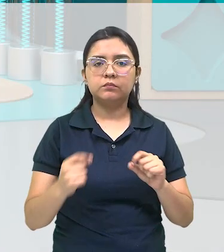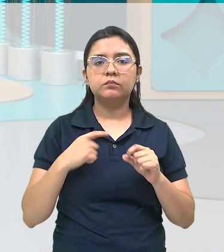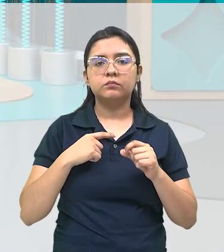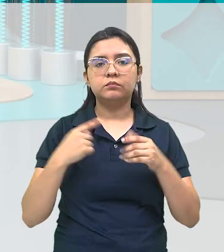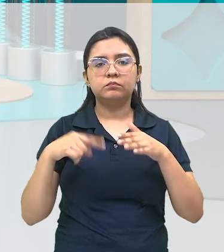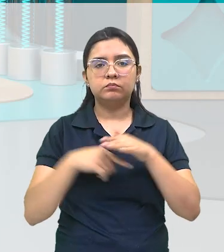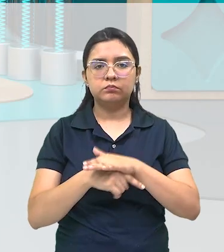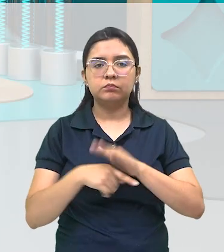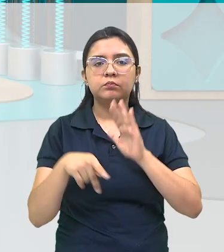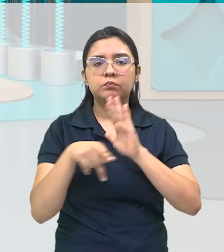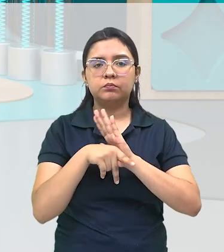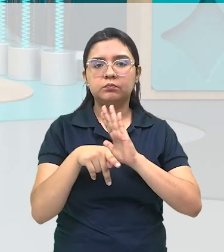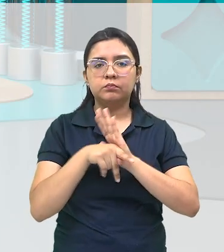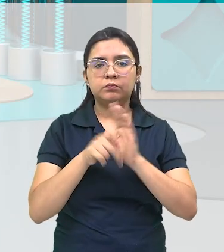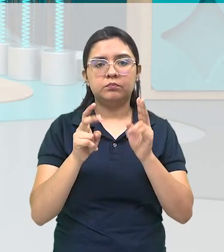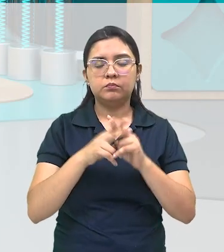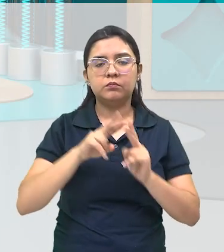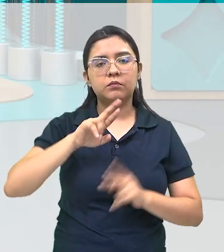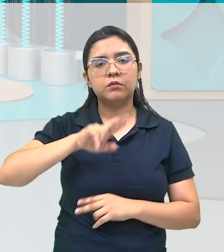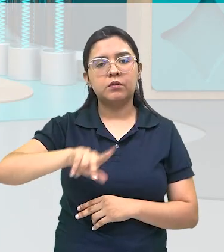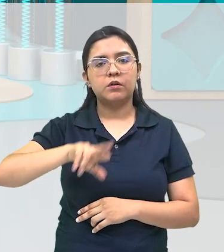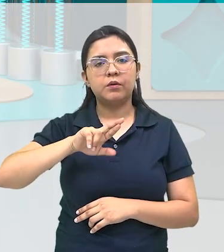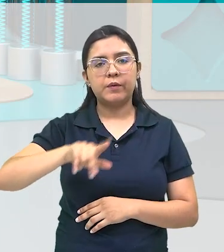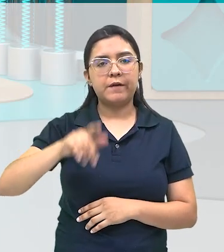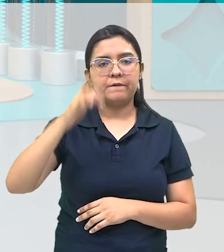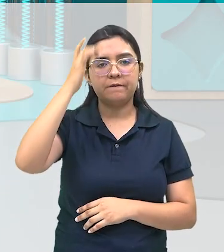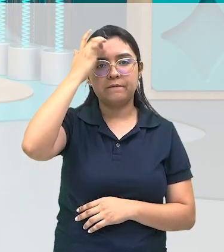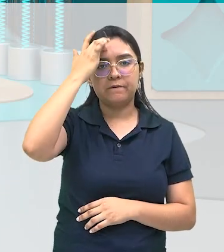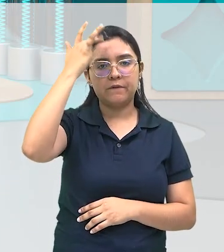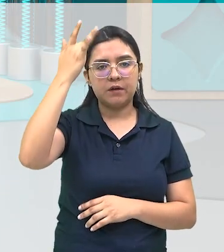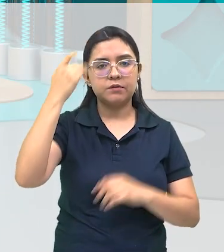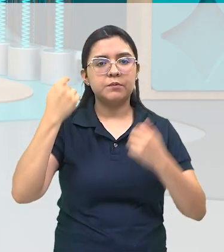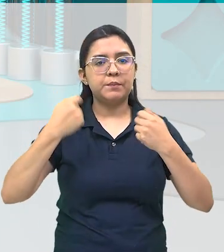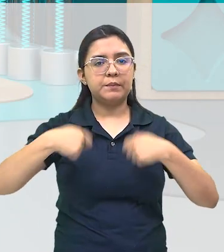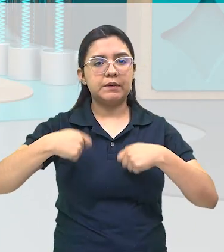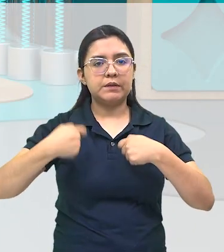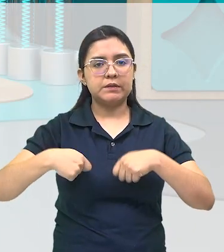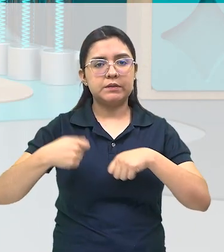dentro do Aikido. Não é tão fácil assim. É necessário muito tempo de